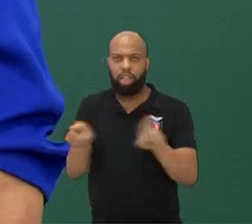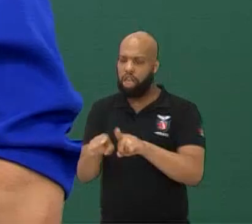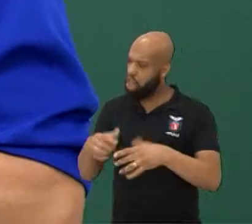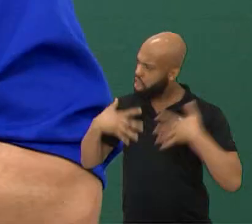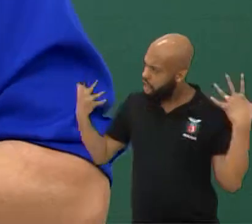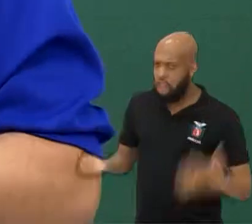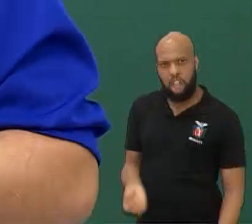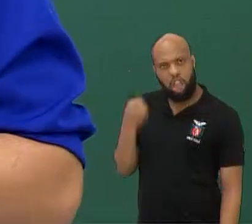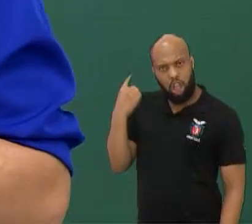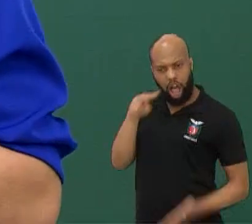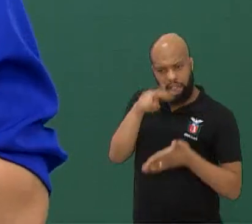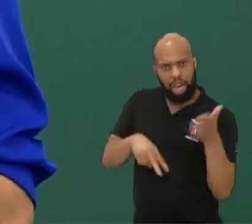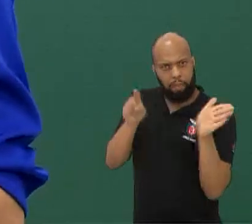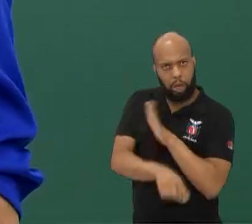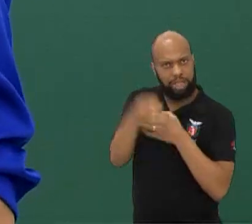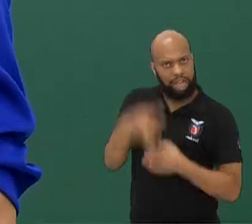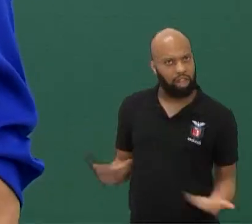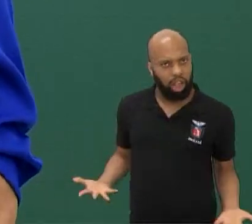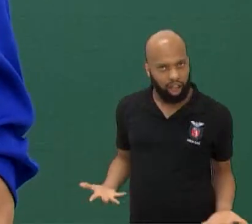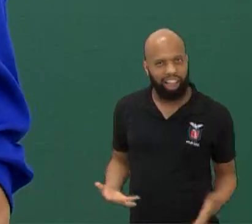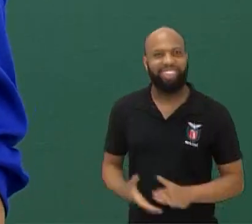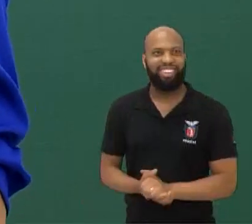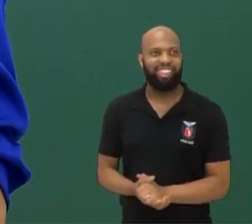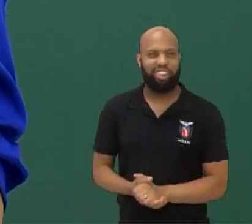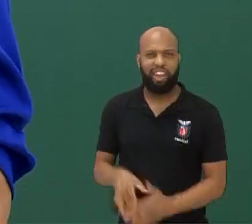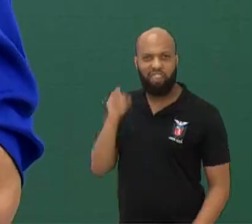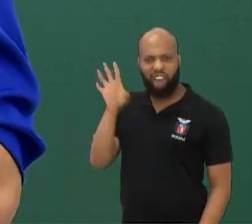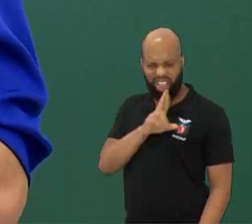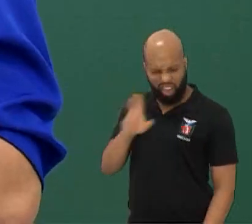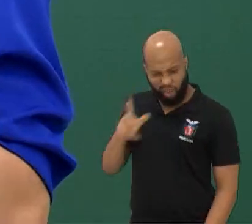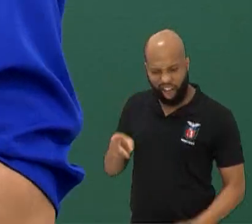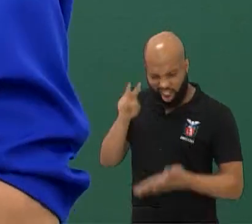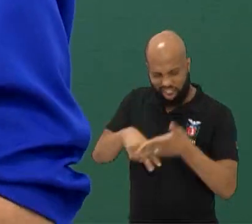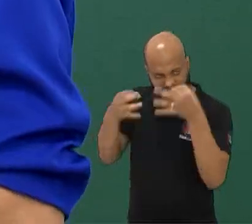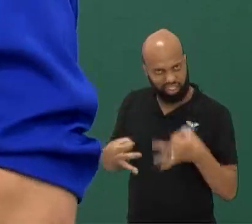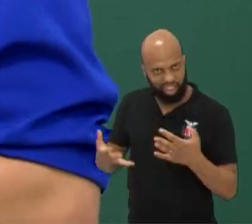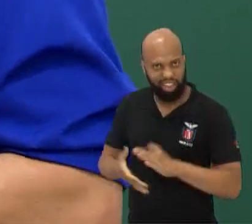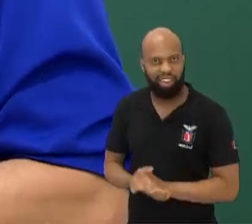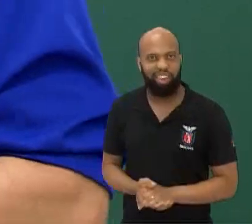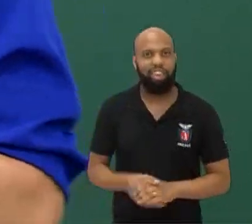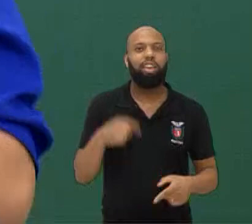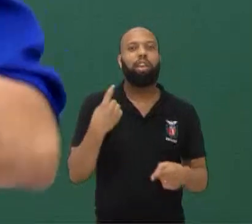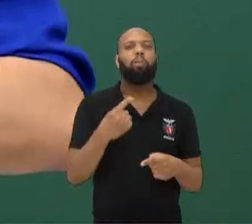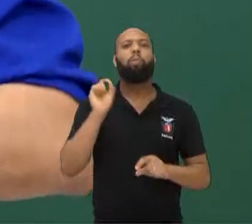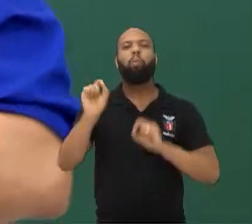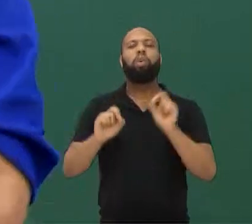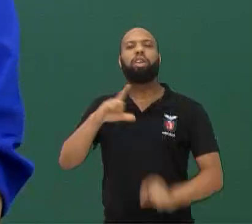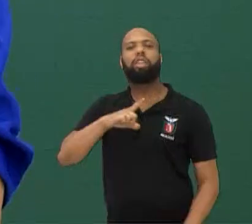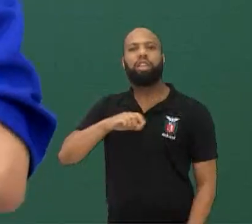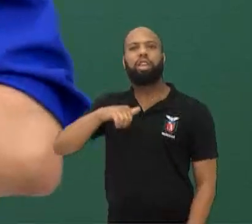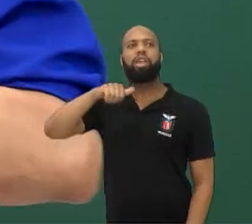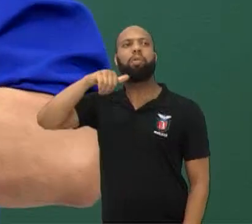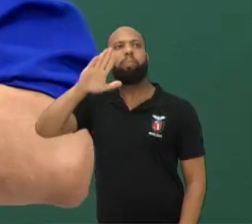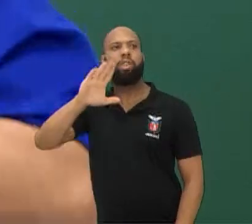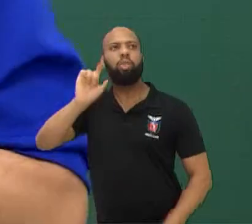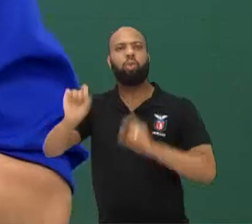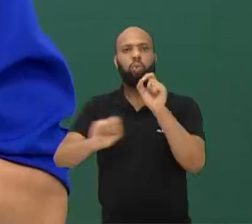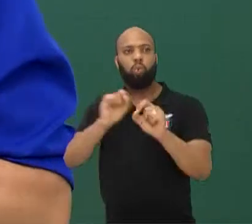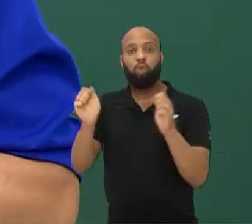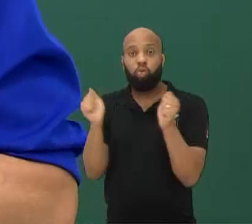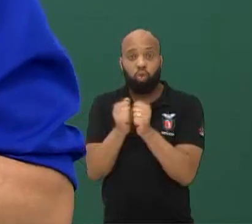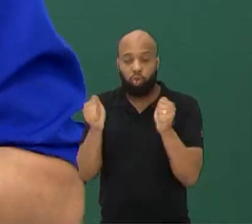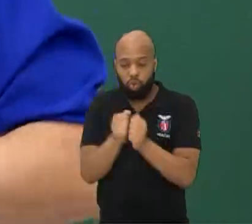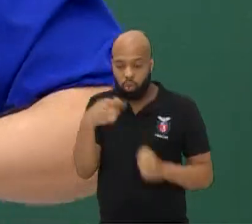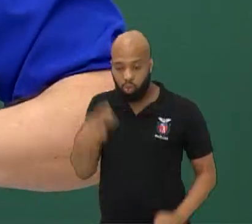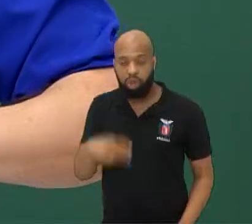susto. Leia a pergunta certinho lá. Não é tão facinho assim, não. Ei, o que mais veio, então, junto